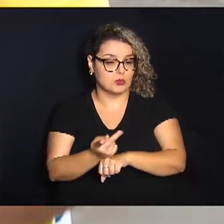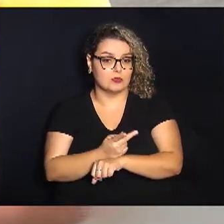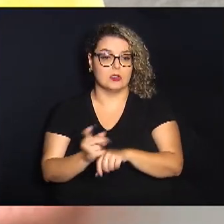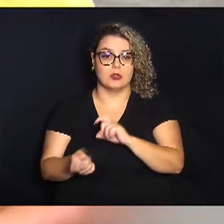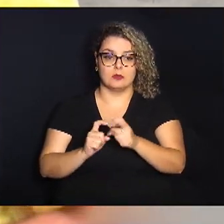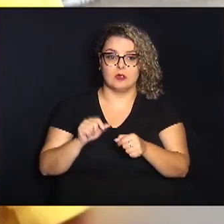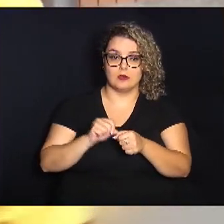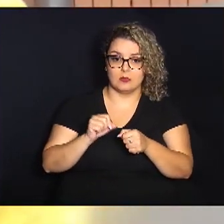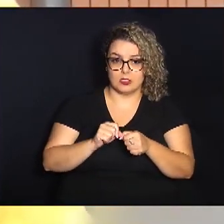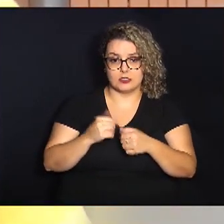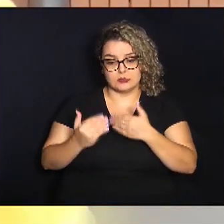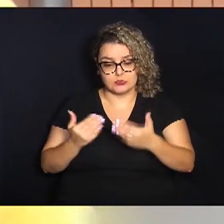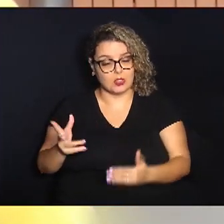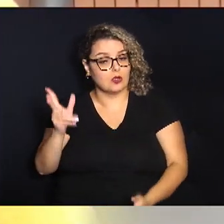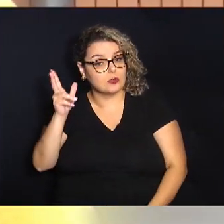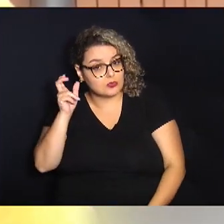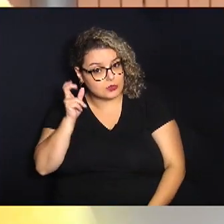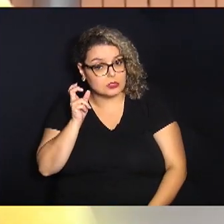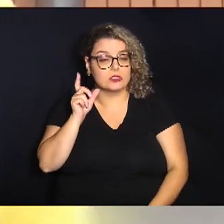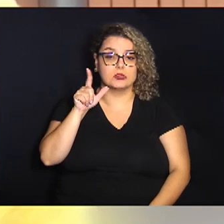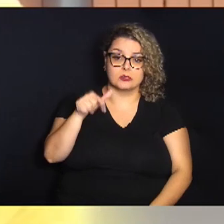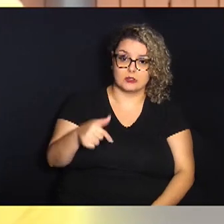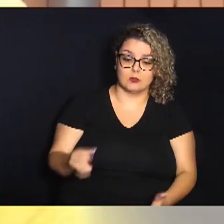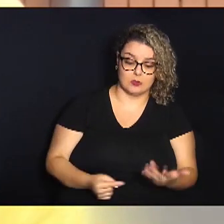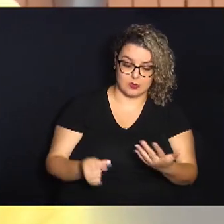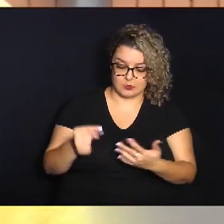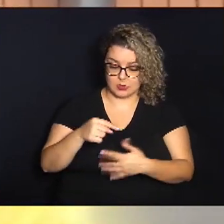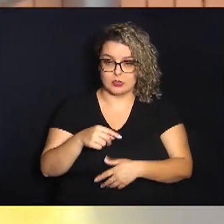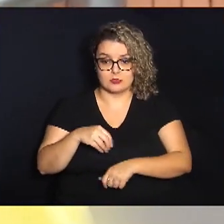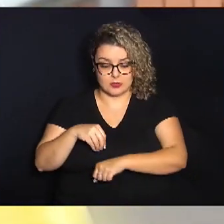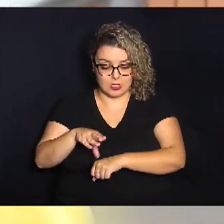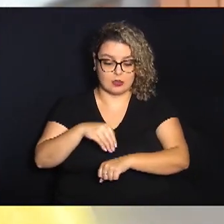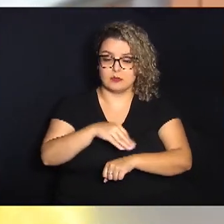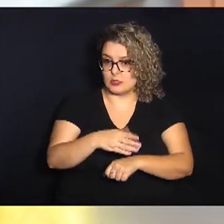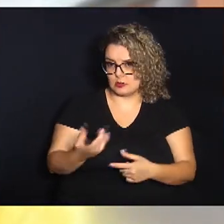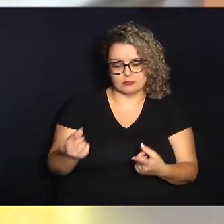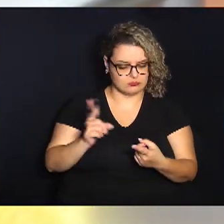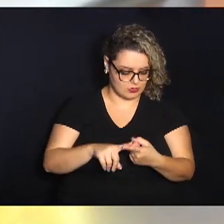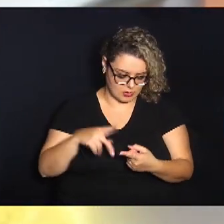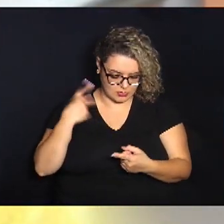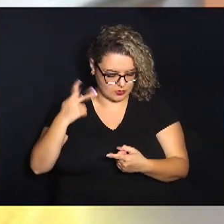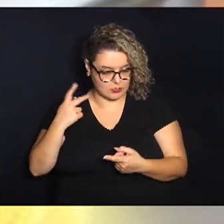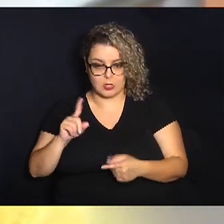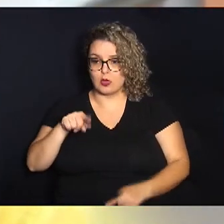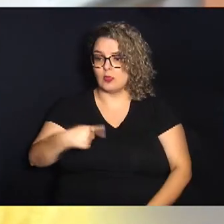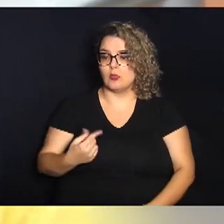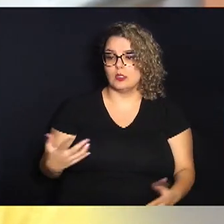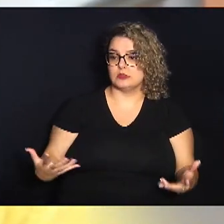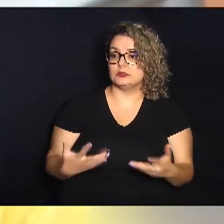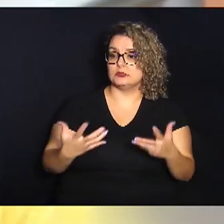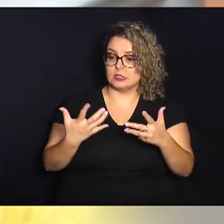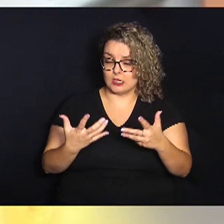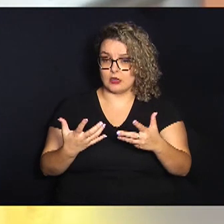um processo de escuta e depois apontar, encaminhamento, seja de políticas ou outras iniciativas para